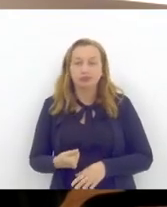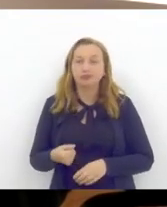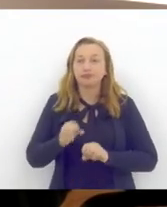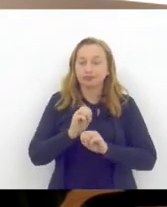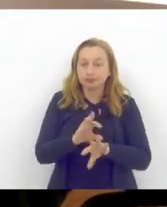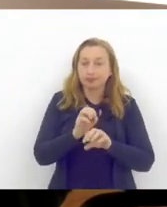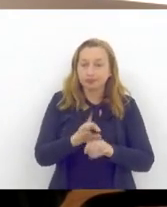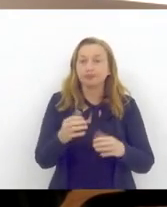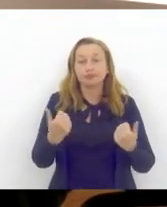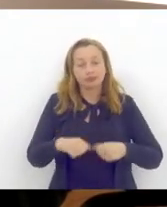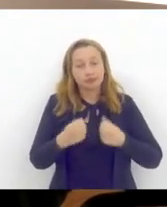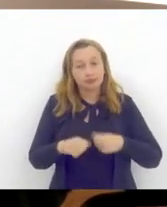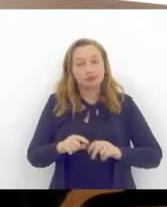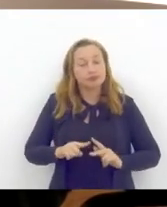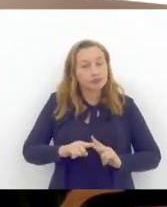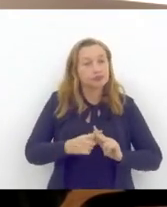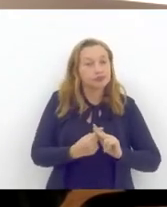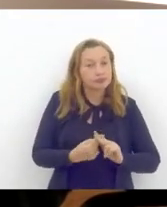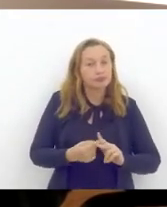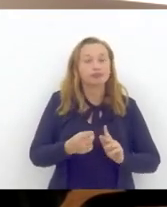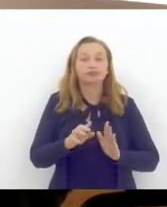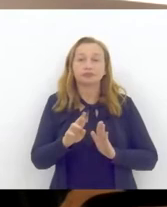e é preciso ter essa regulamentação